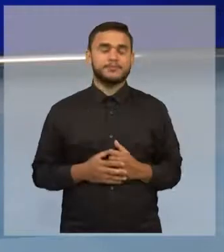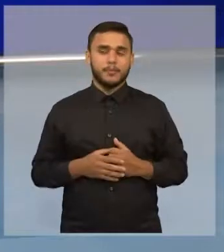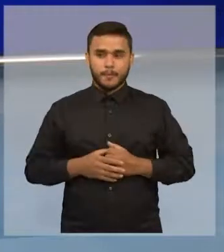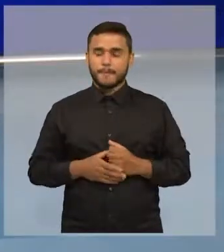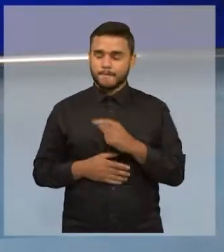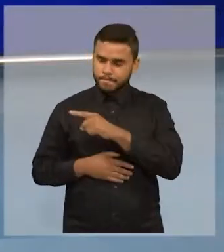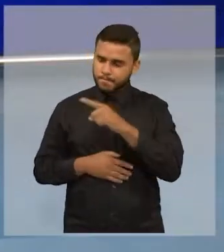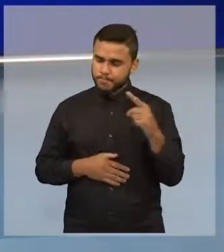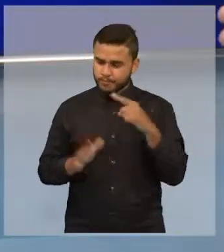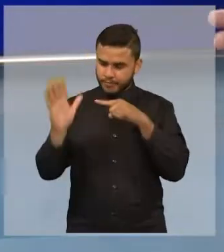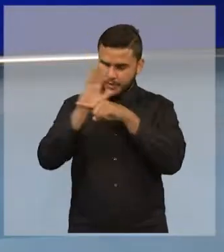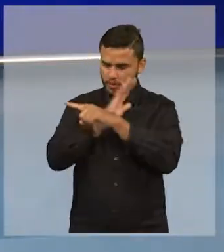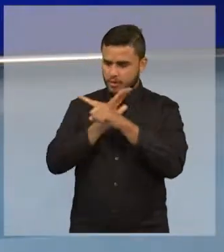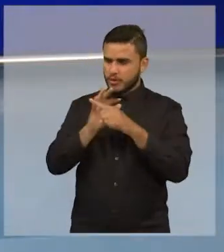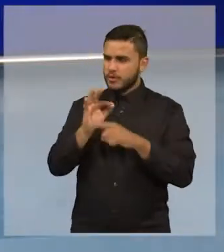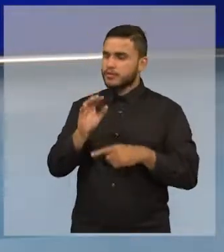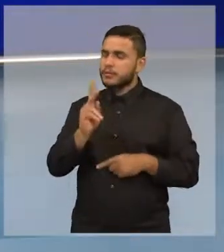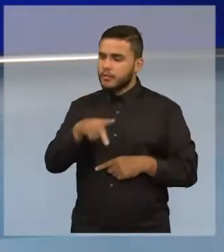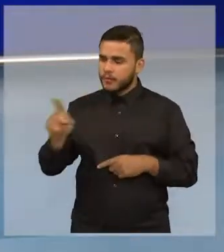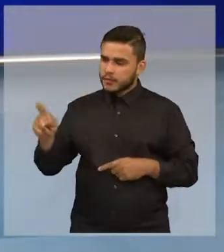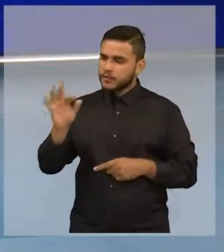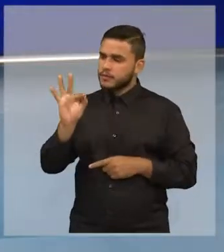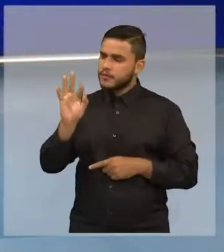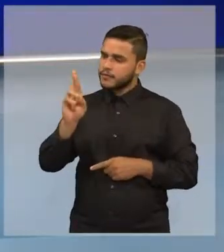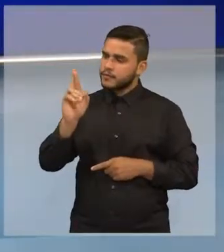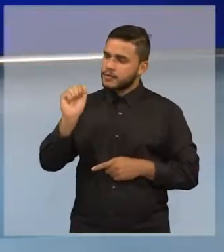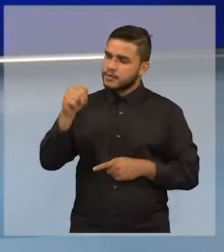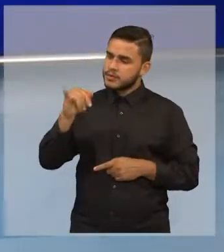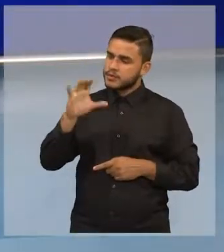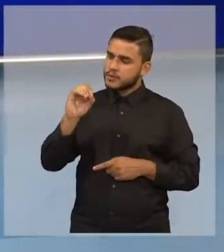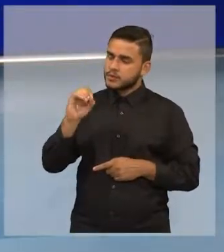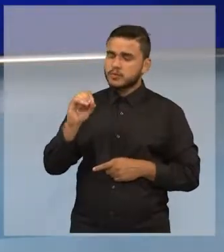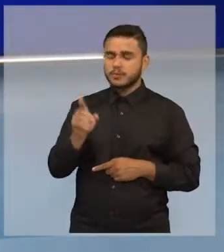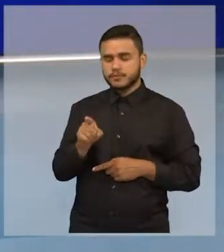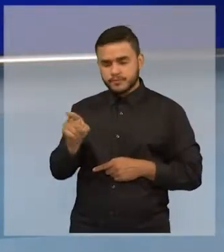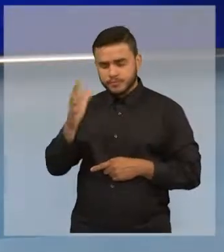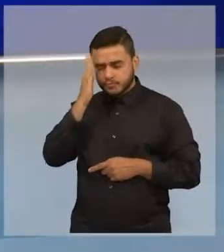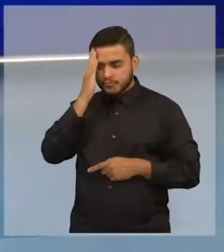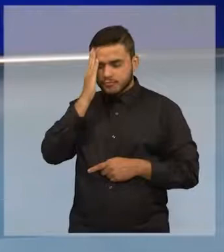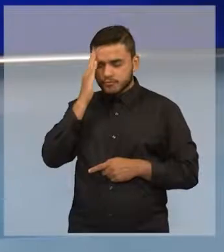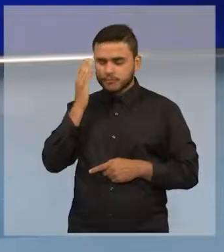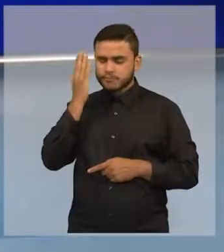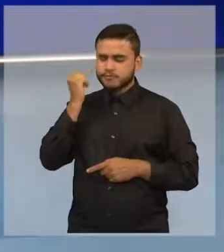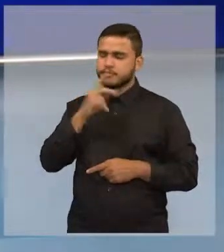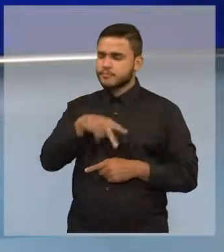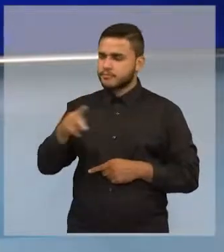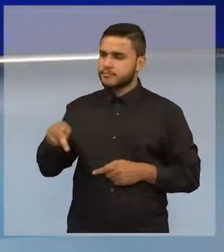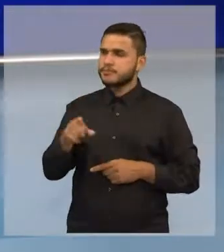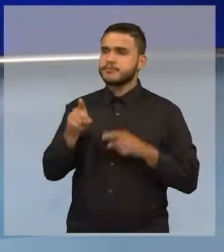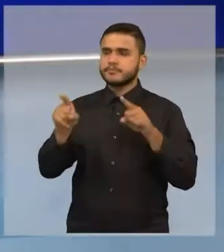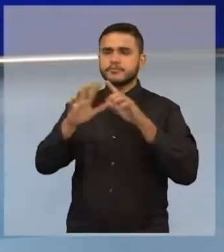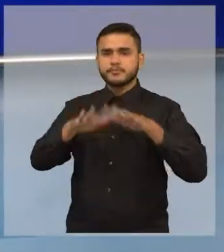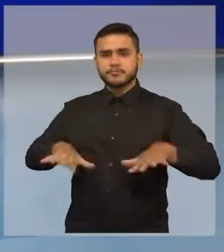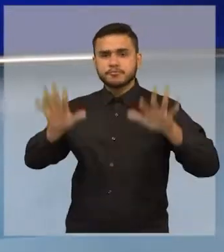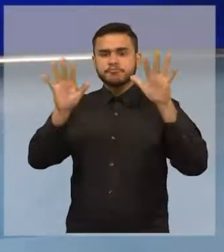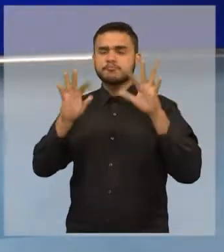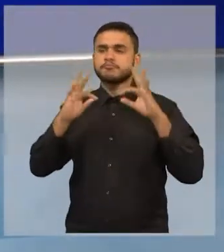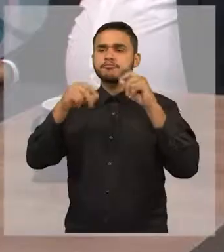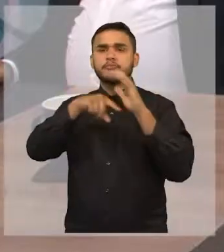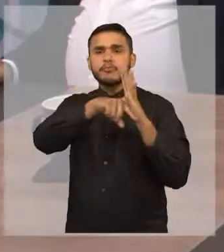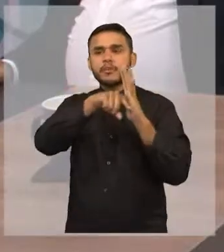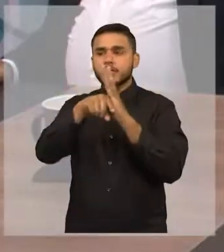professor Moreira, vou começar com você, como professor universitário a vida inteira, pesquisador do NUDOC, da Universidade Federal do Ceará. Você se sente